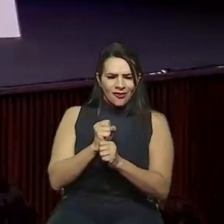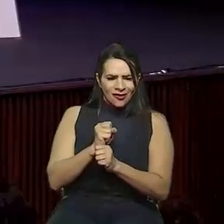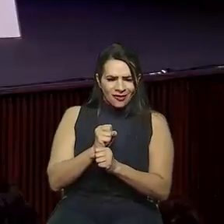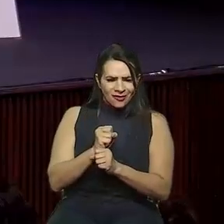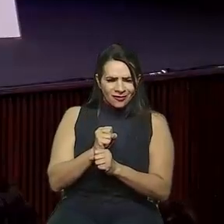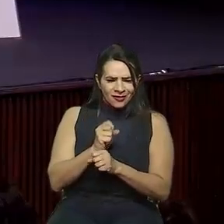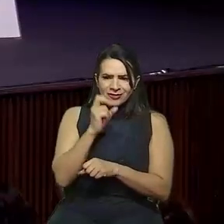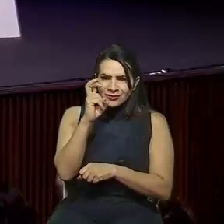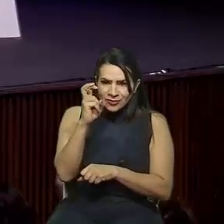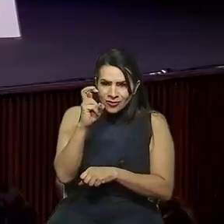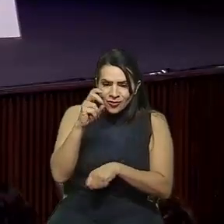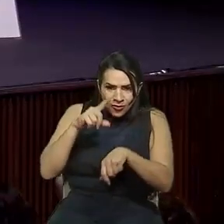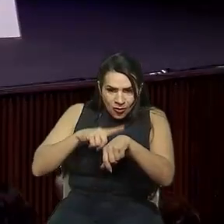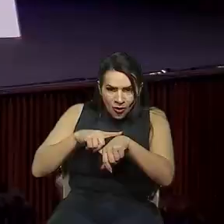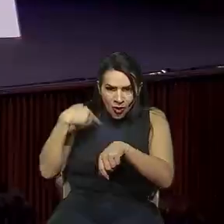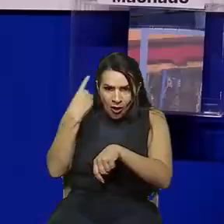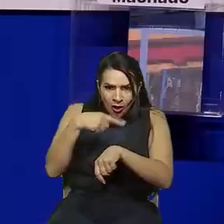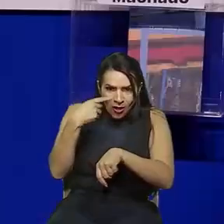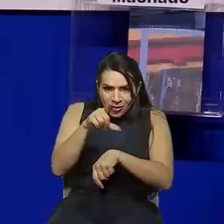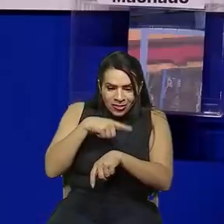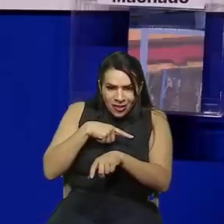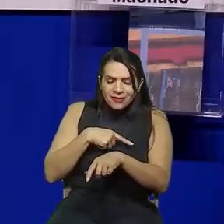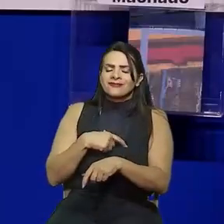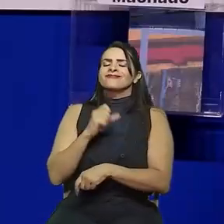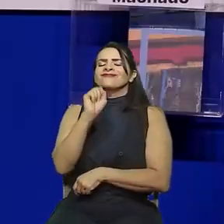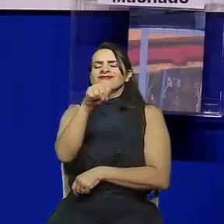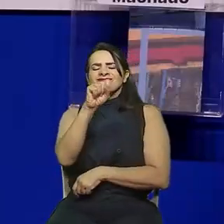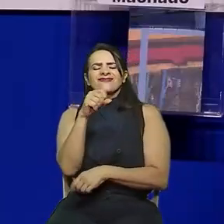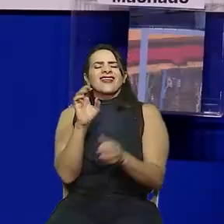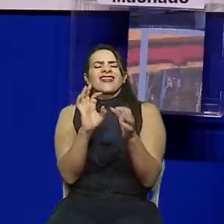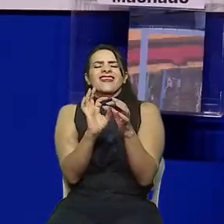Temos. Todo mundo aqui tem, certo? Fica à vontade. Aí,